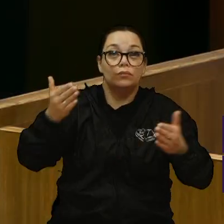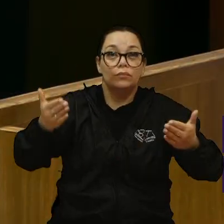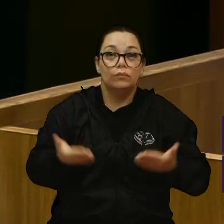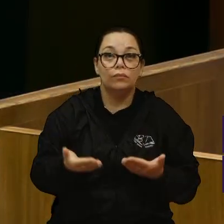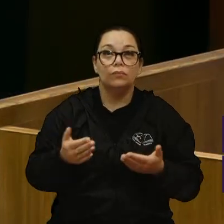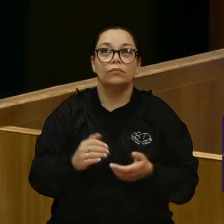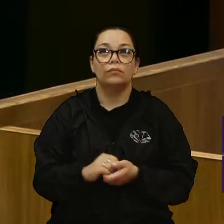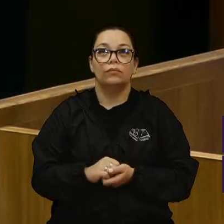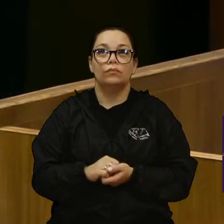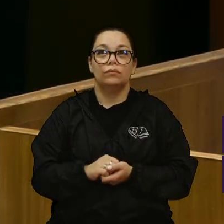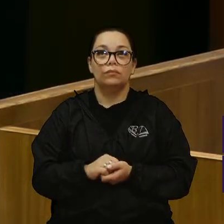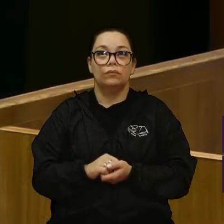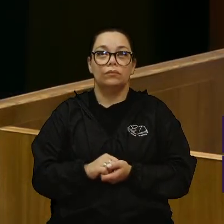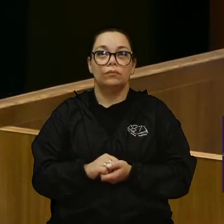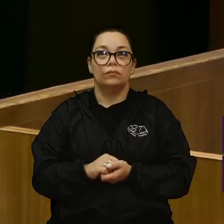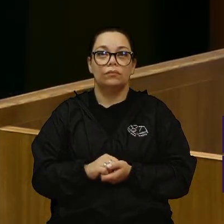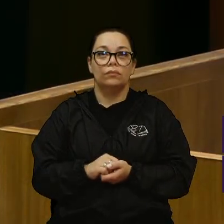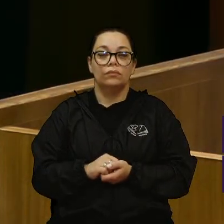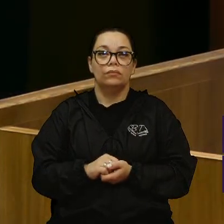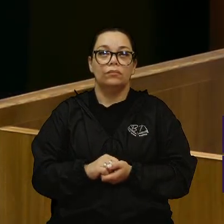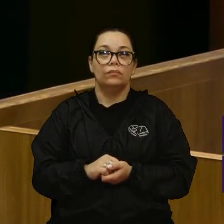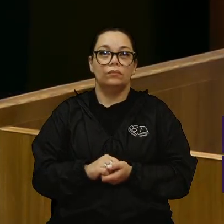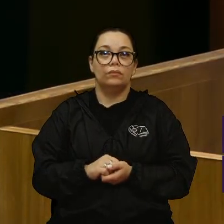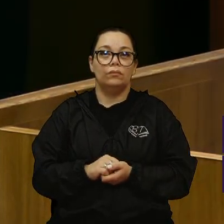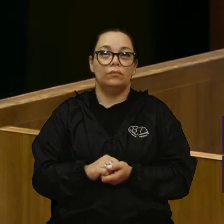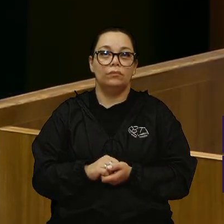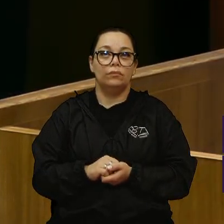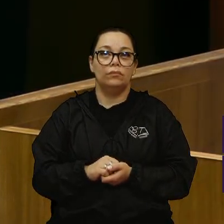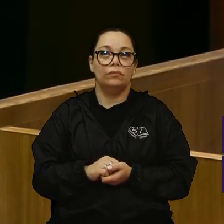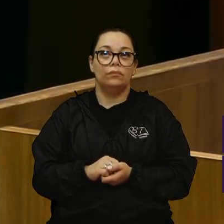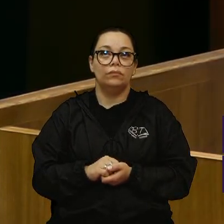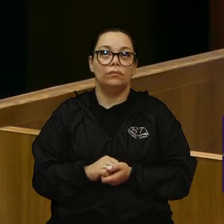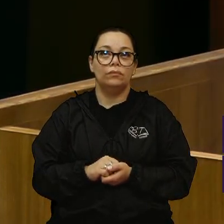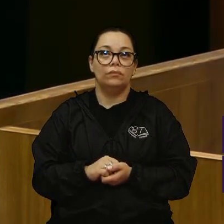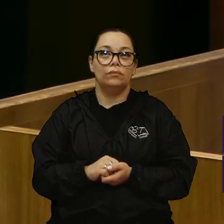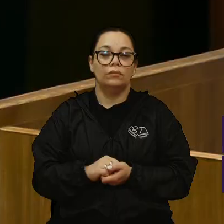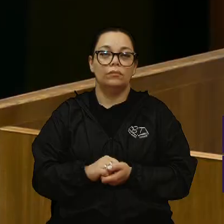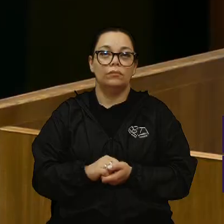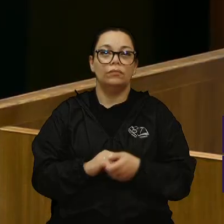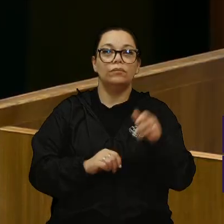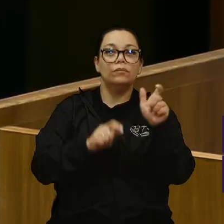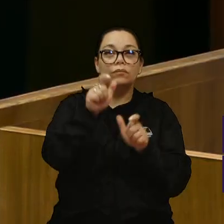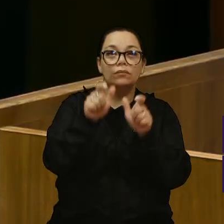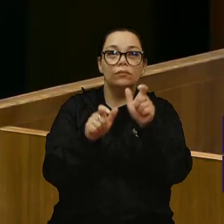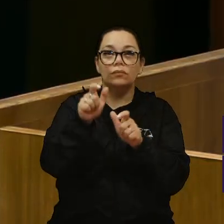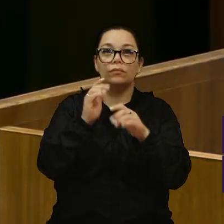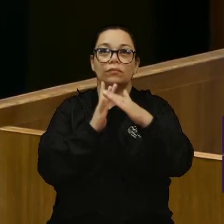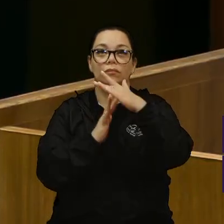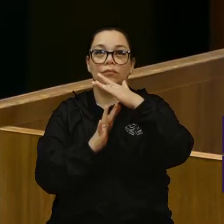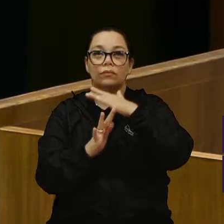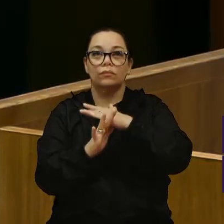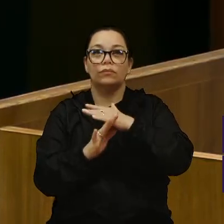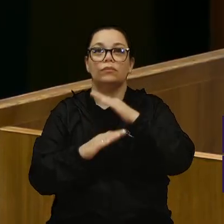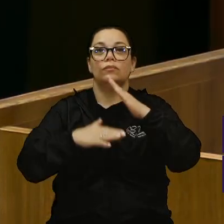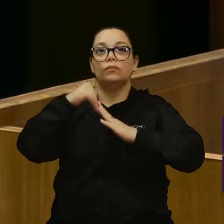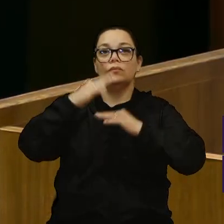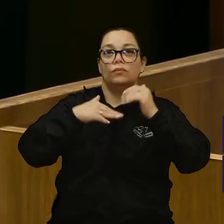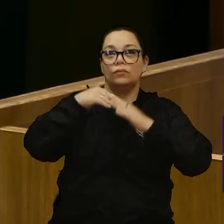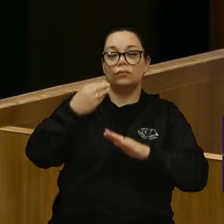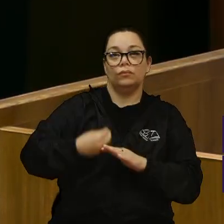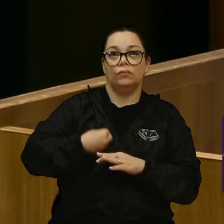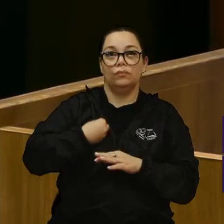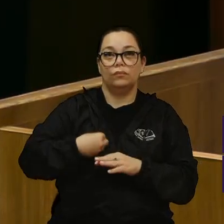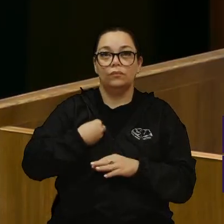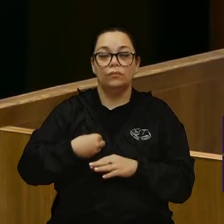No futuro também, mas passa pelo presente. Trata de uma pessoa migrante reconstruir sua vida